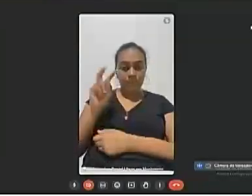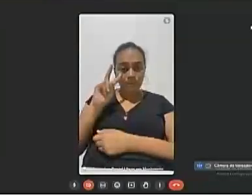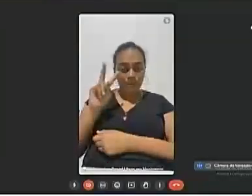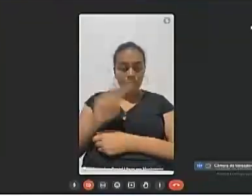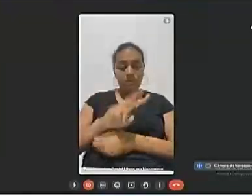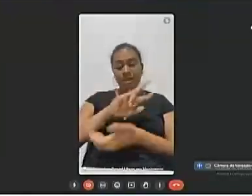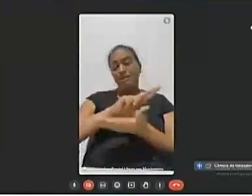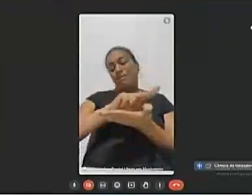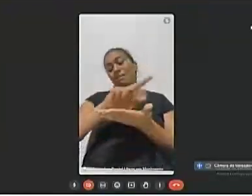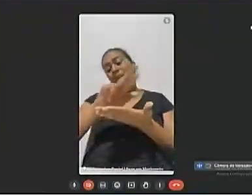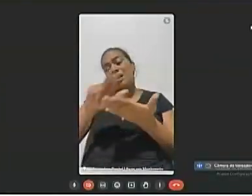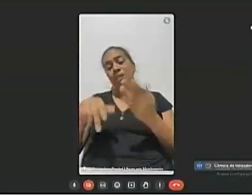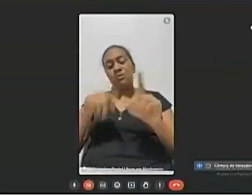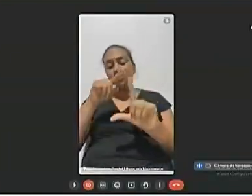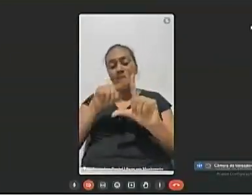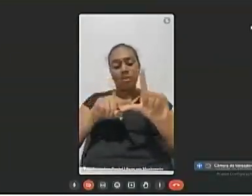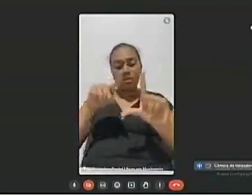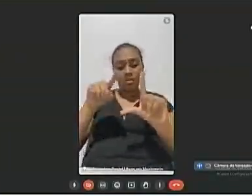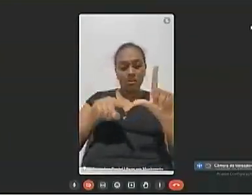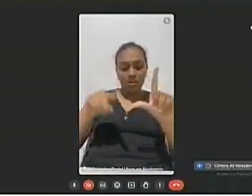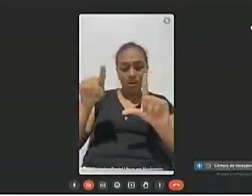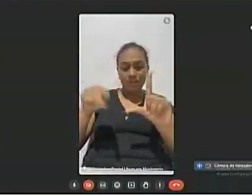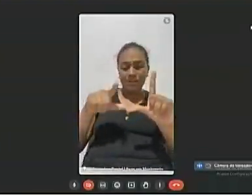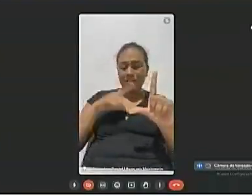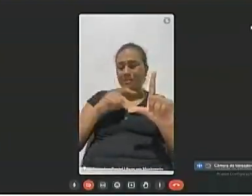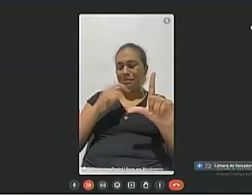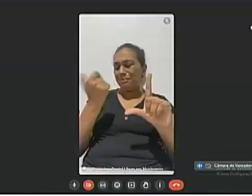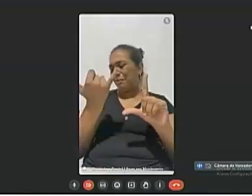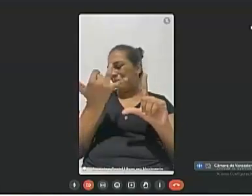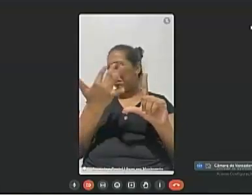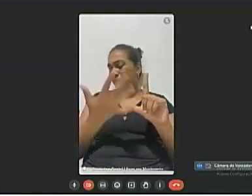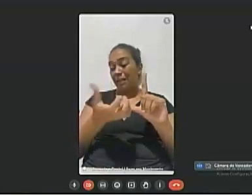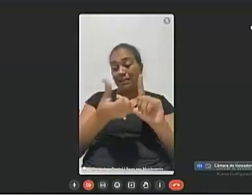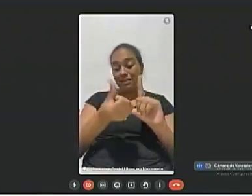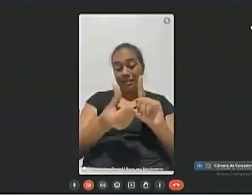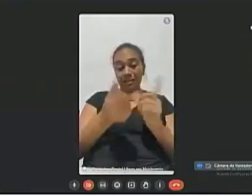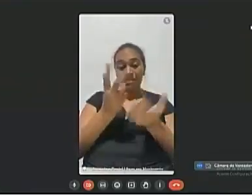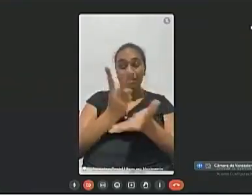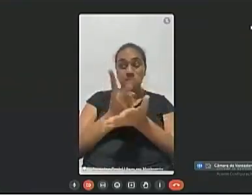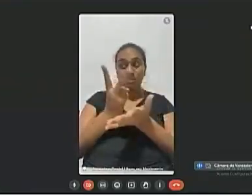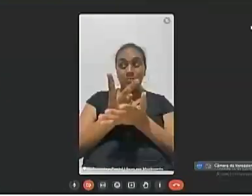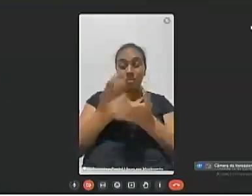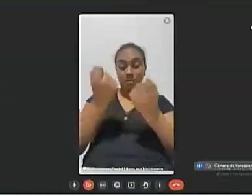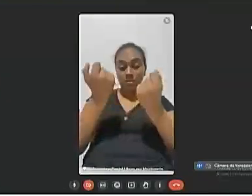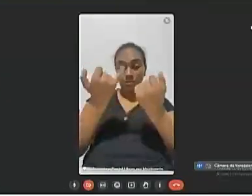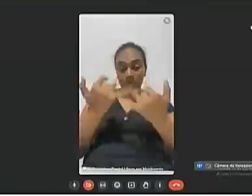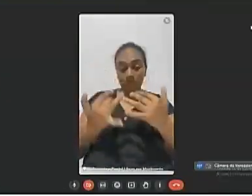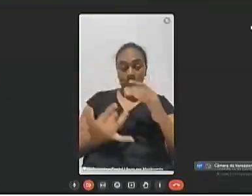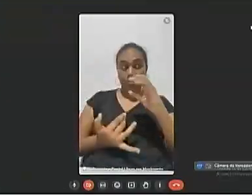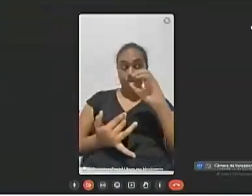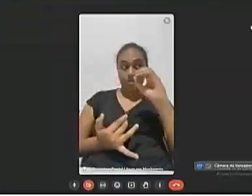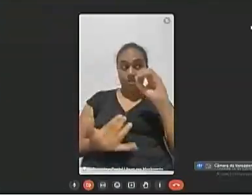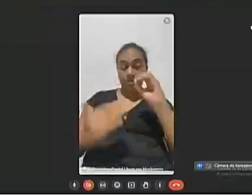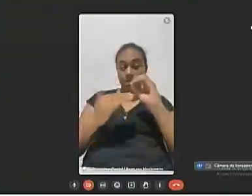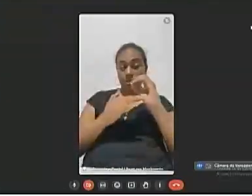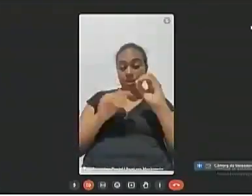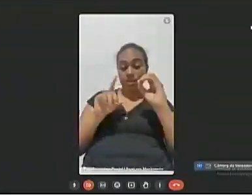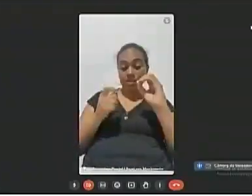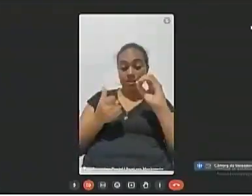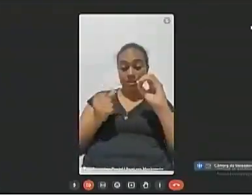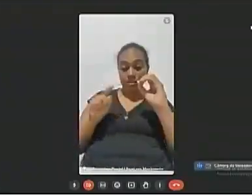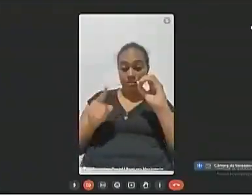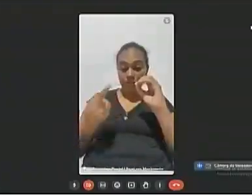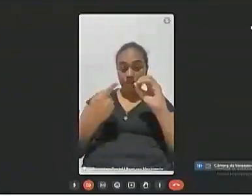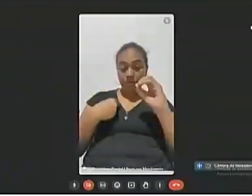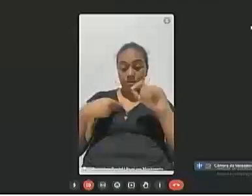gráficos desse aqui, pelo menos mais uns 6, então eu vou fazer uma explicação. Aqui embaixo, sempre vazão, sendo de 0 até 6.000, e naquele eixo